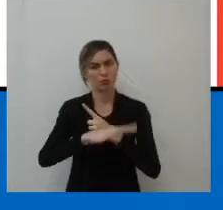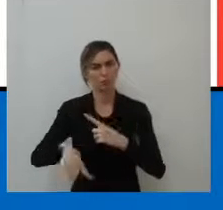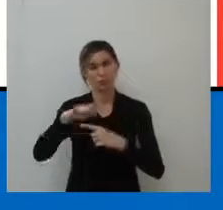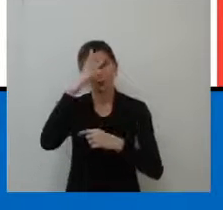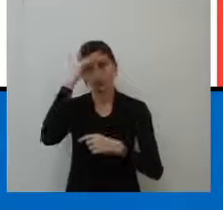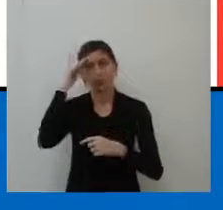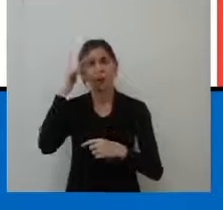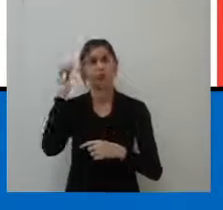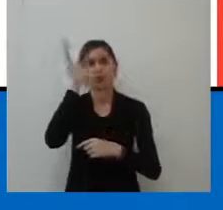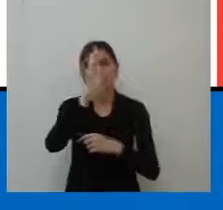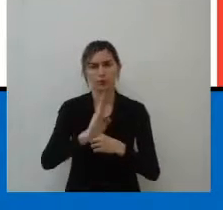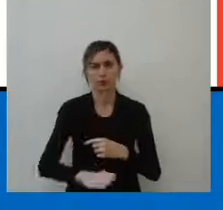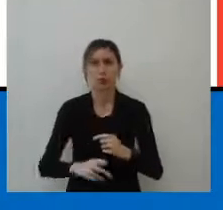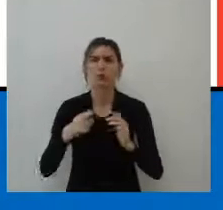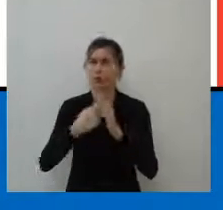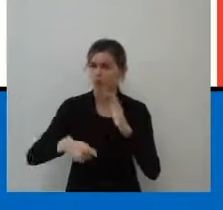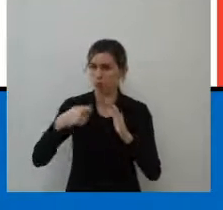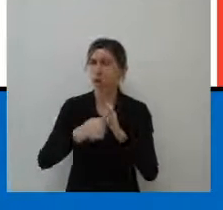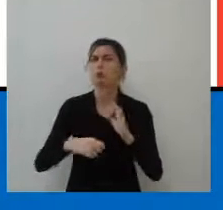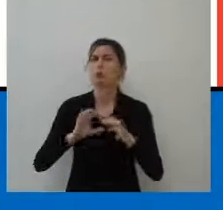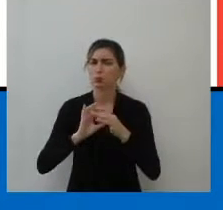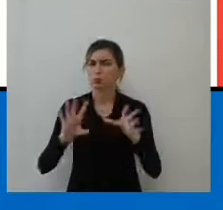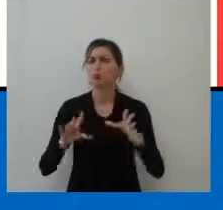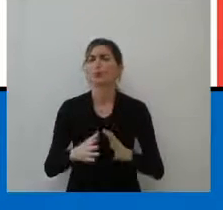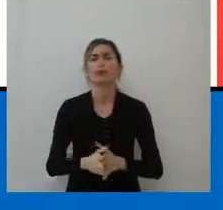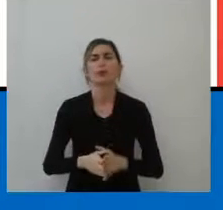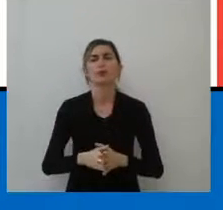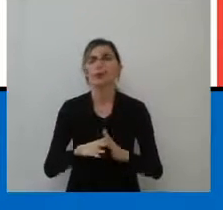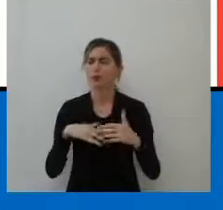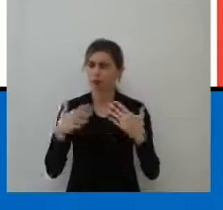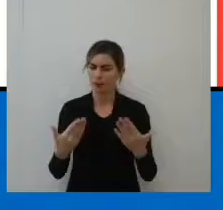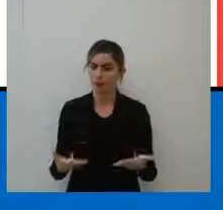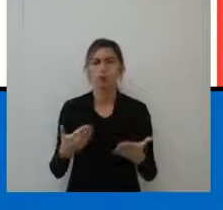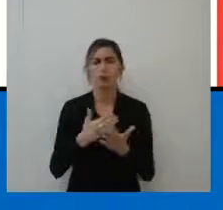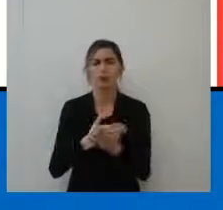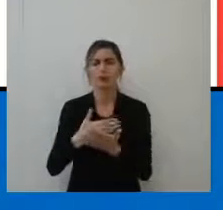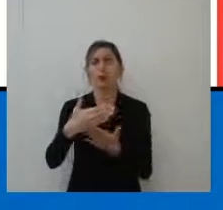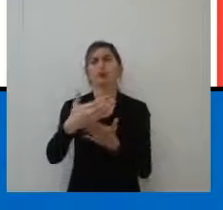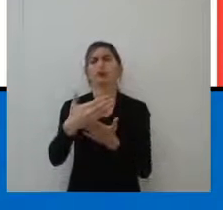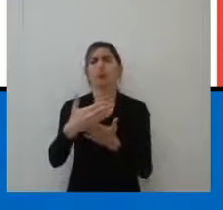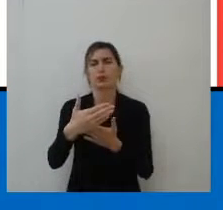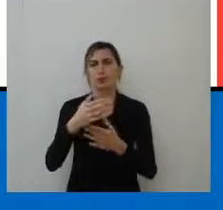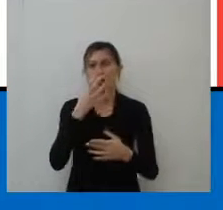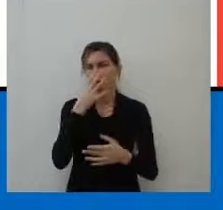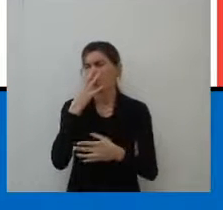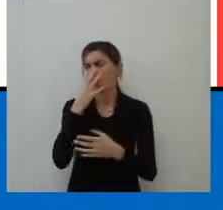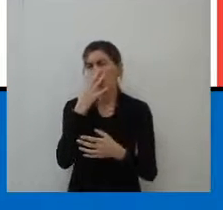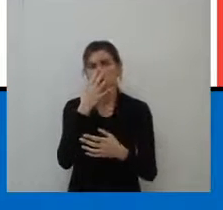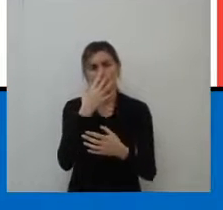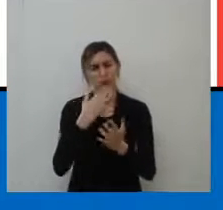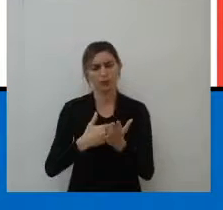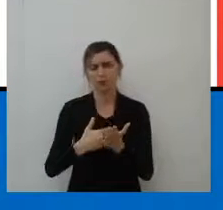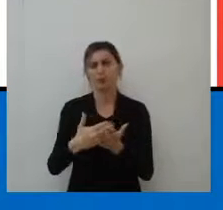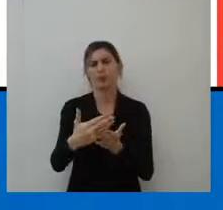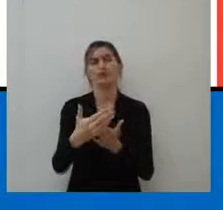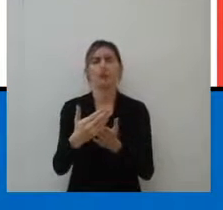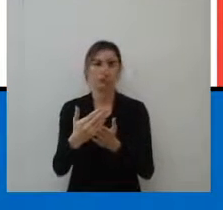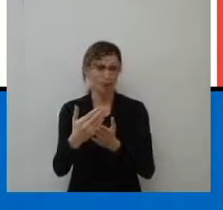as pessoas no Brasil elas lutam por liberdade, e isso a gente começou a observar a